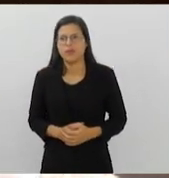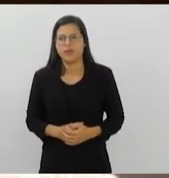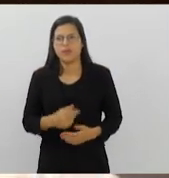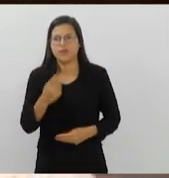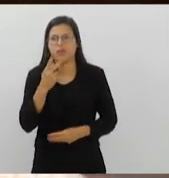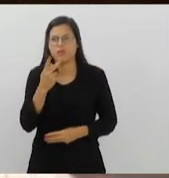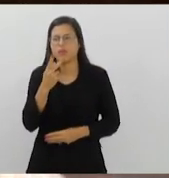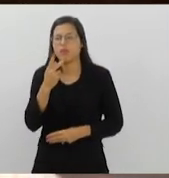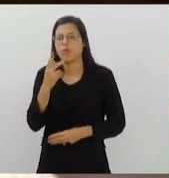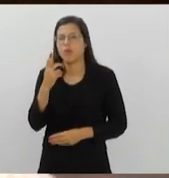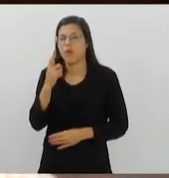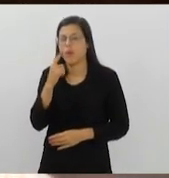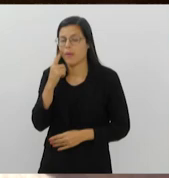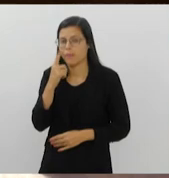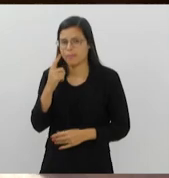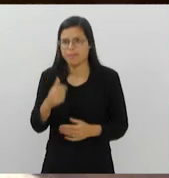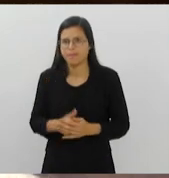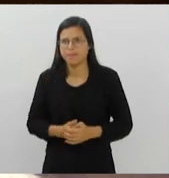Rodrigo,